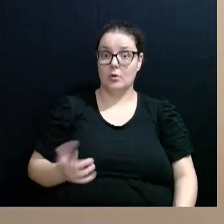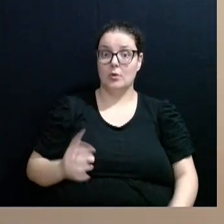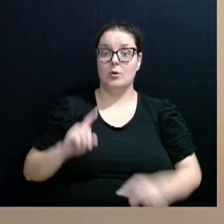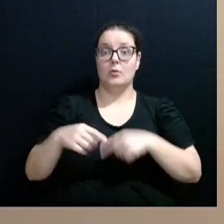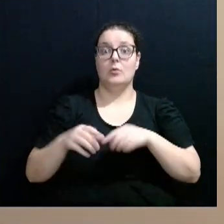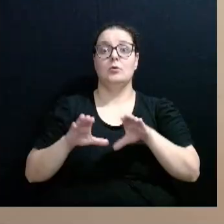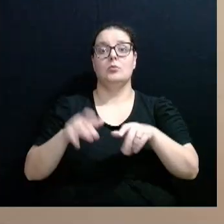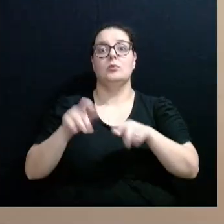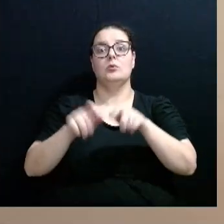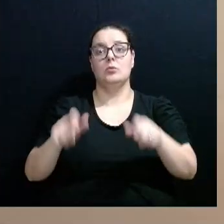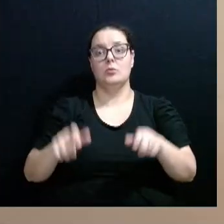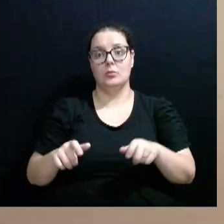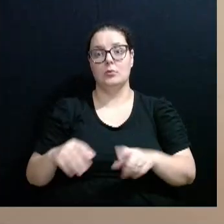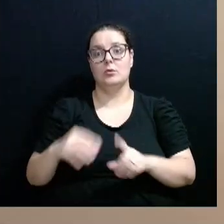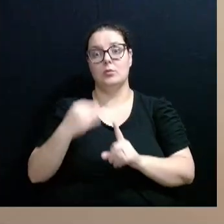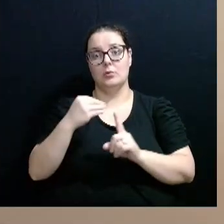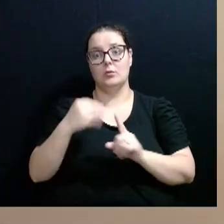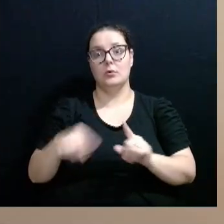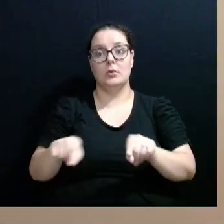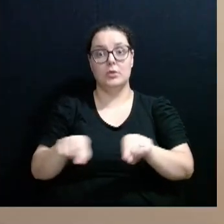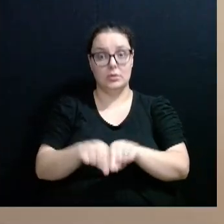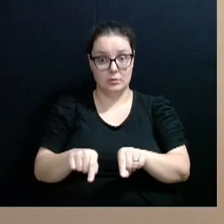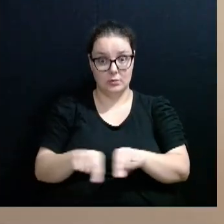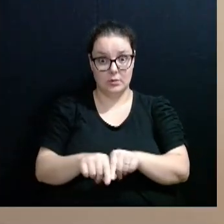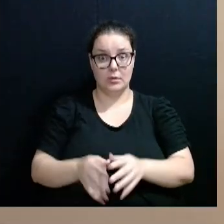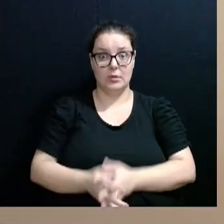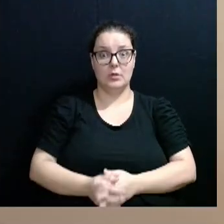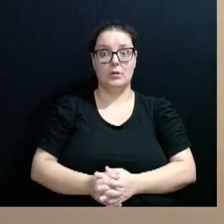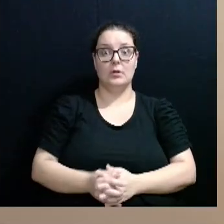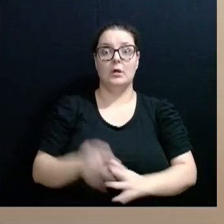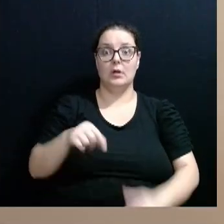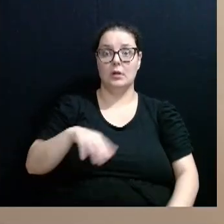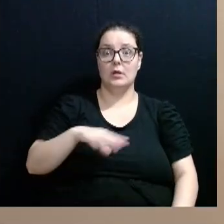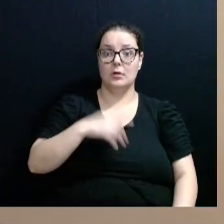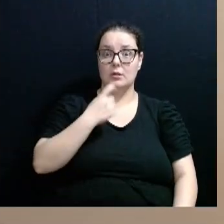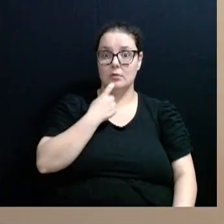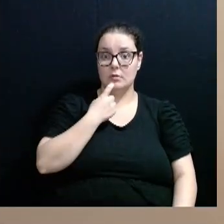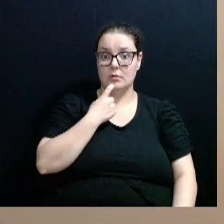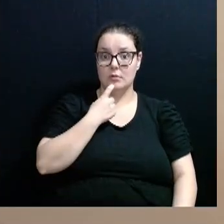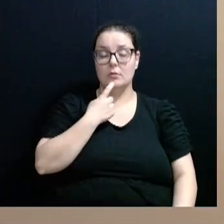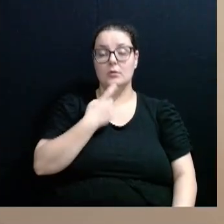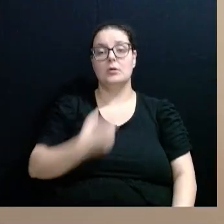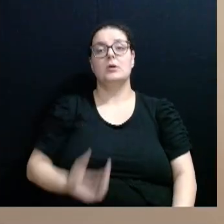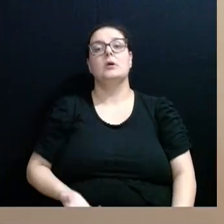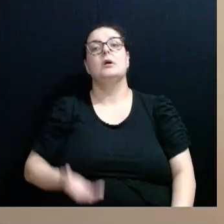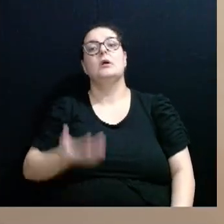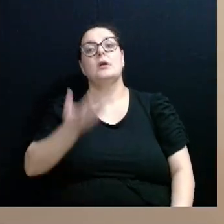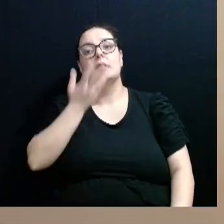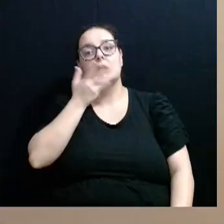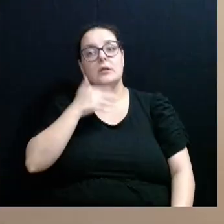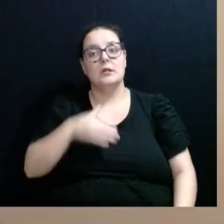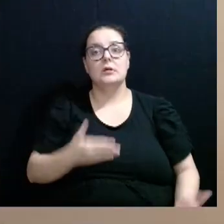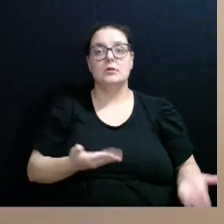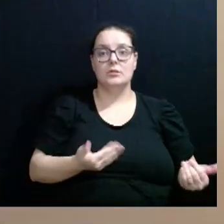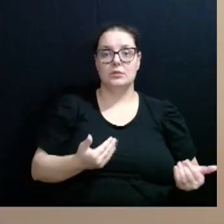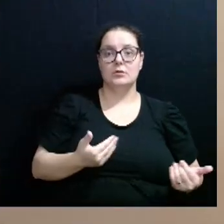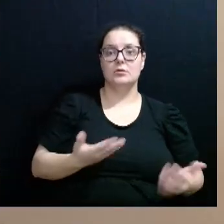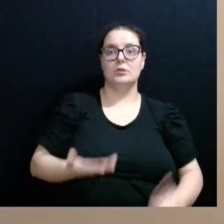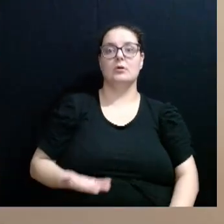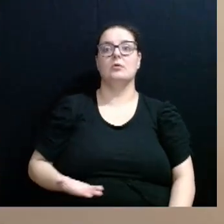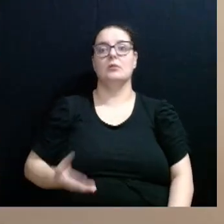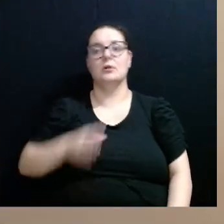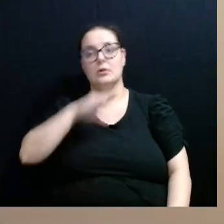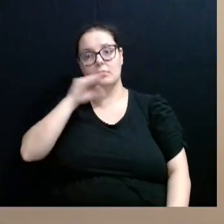muita vulnerabilidade também em Campinas, que são crianças, jovens e adolescentes abrigados. Sim. Crianças